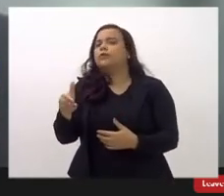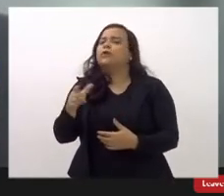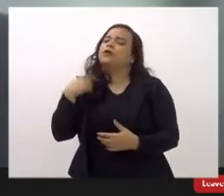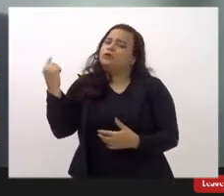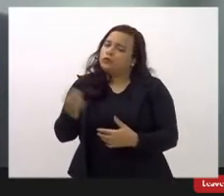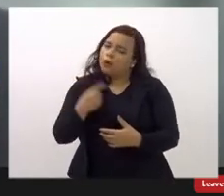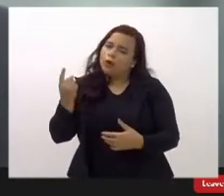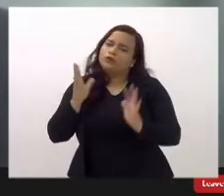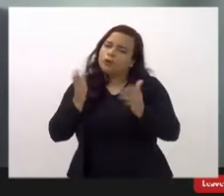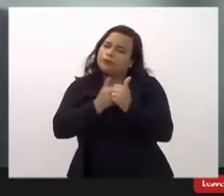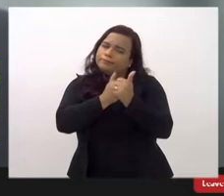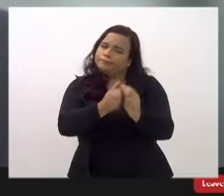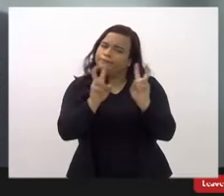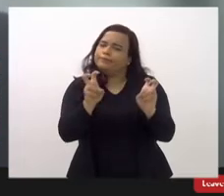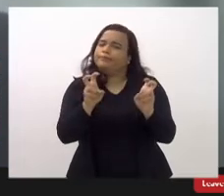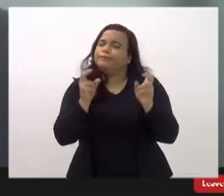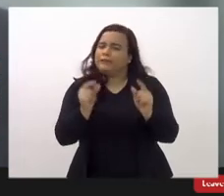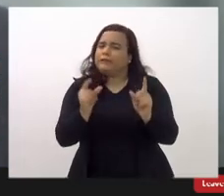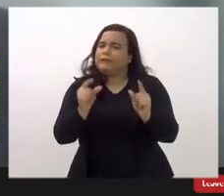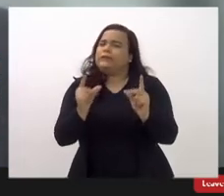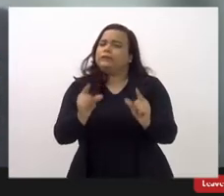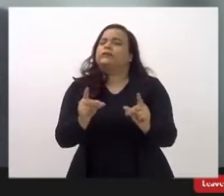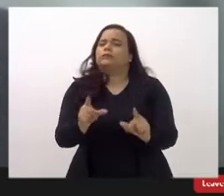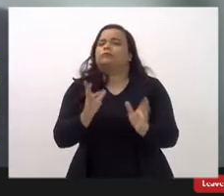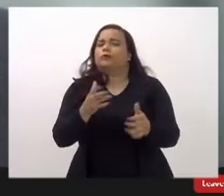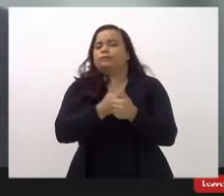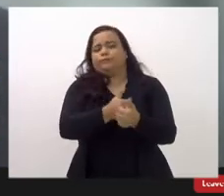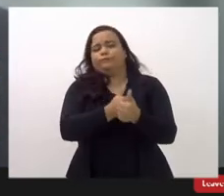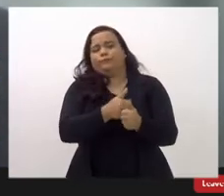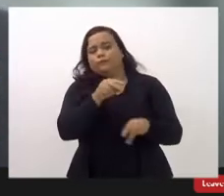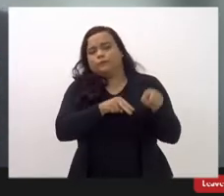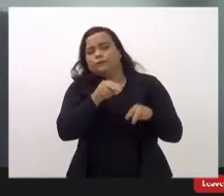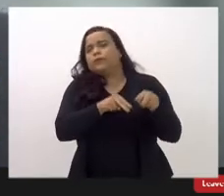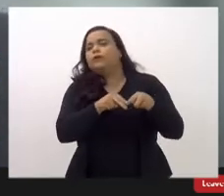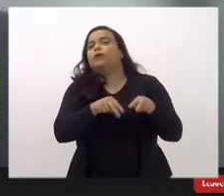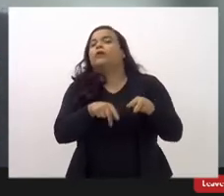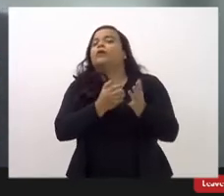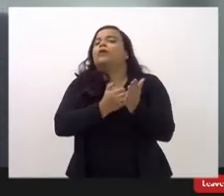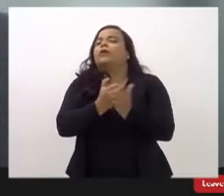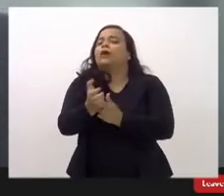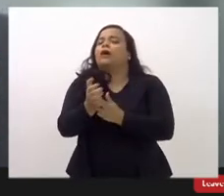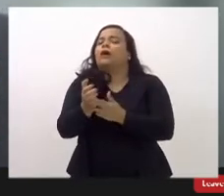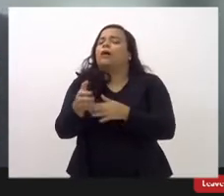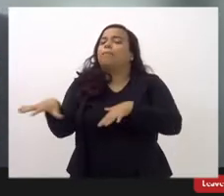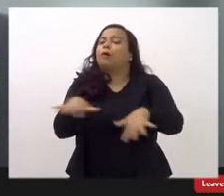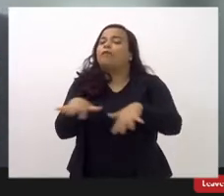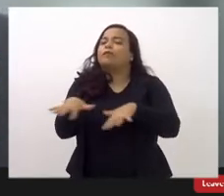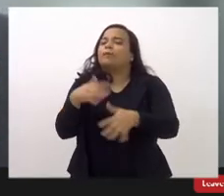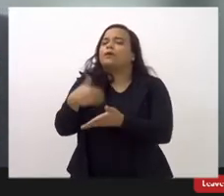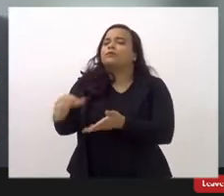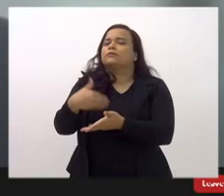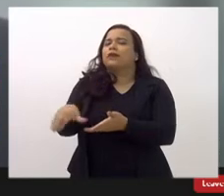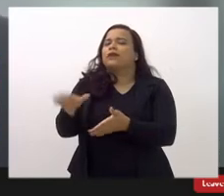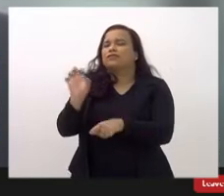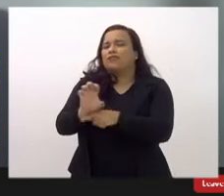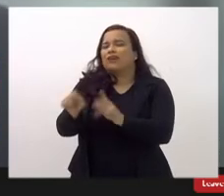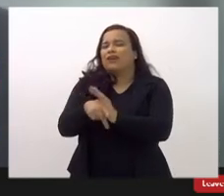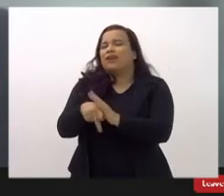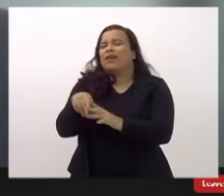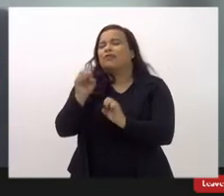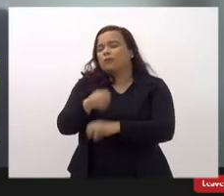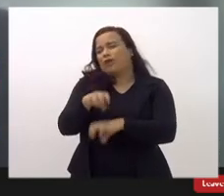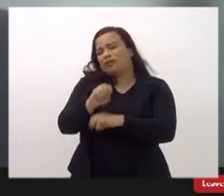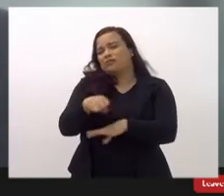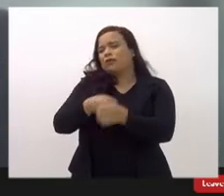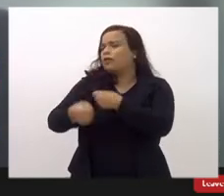algum tempo. Ele se iniciou a partir de um movimento da Secretaria Estadual de Educação